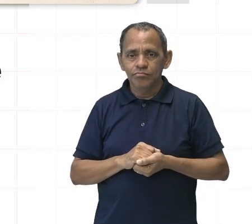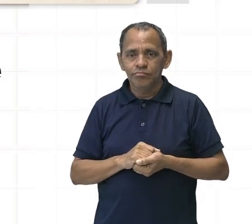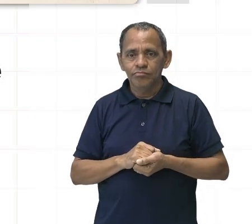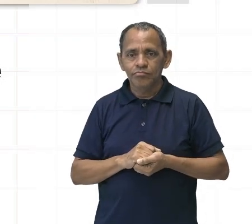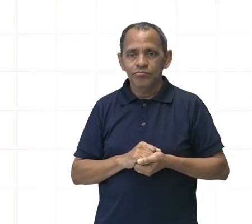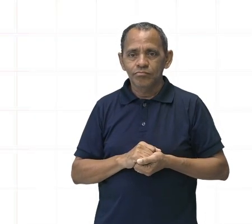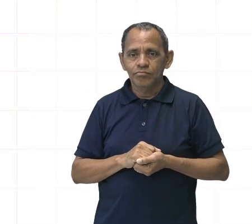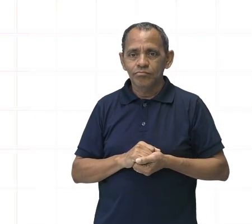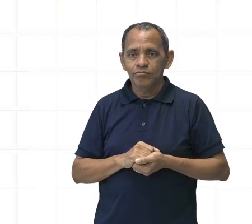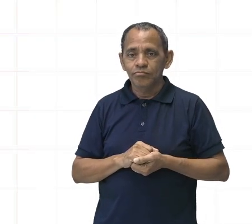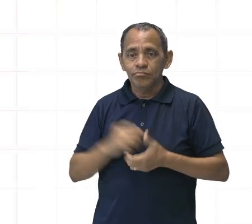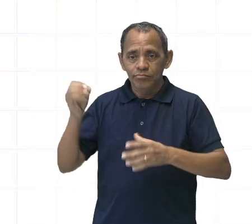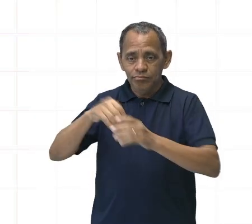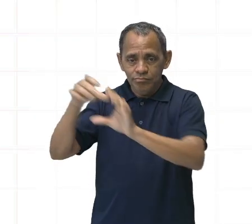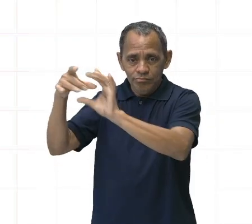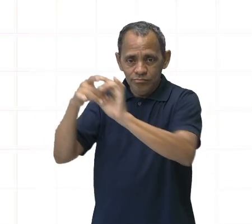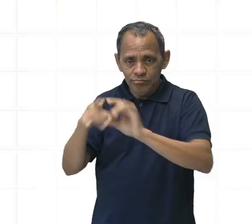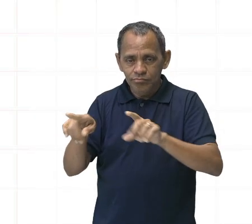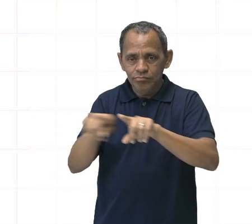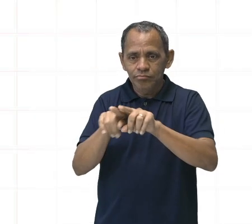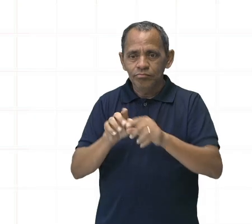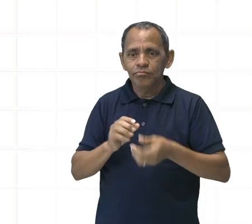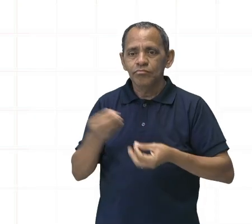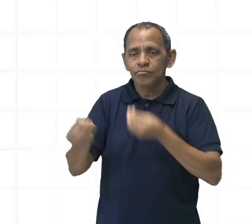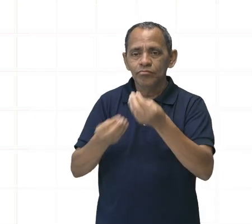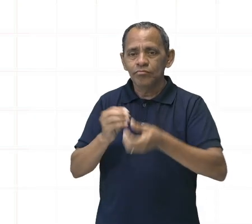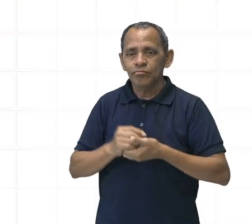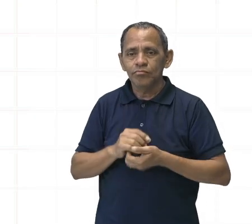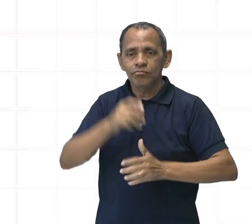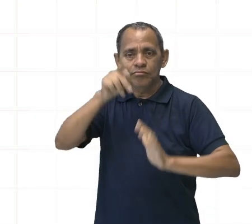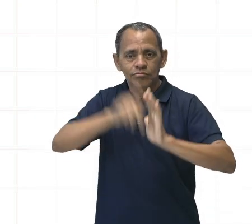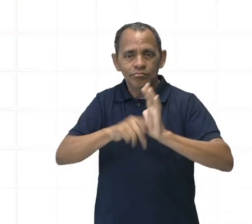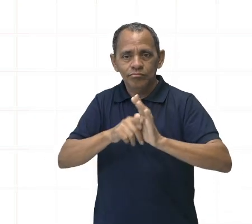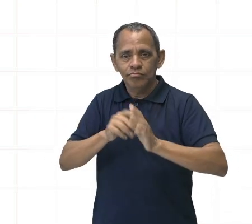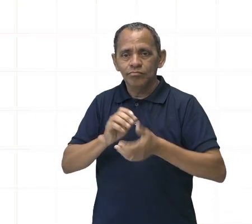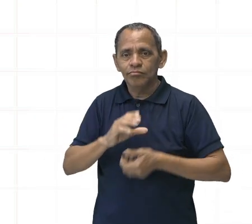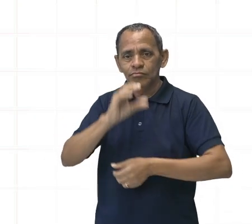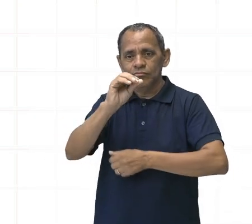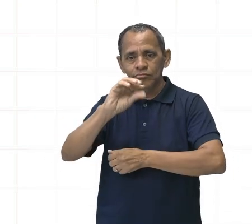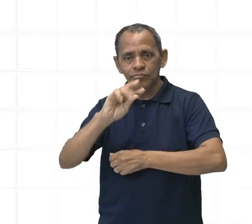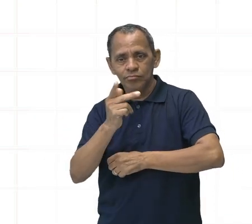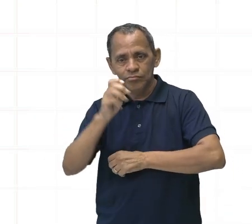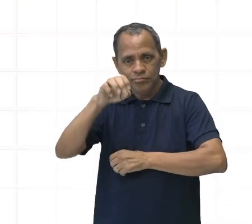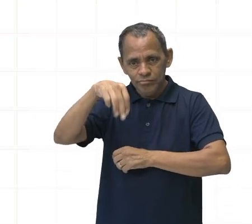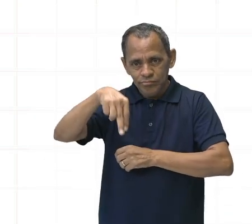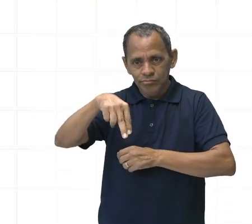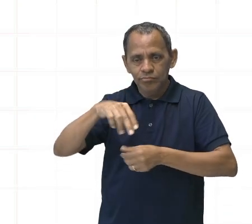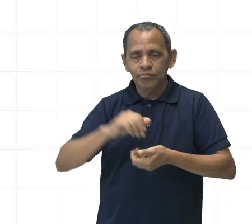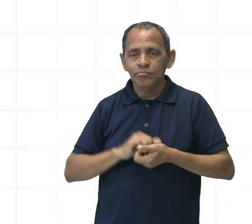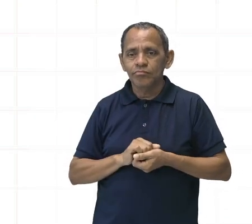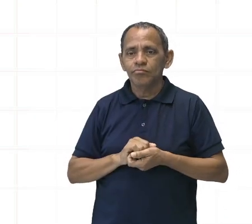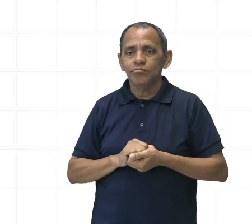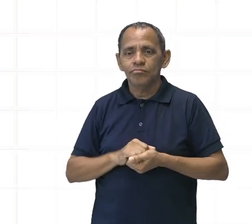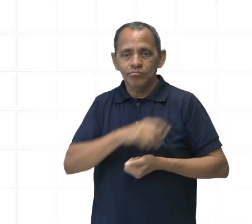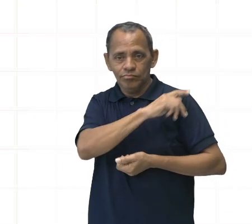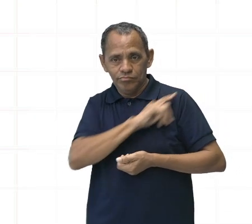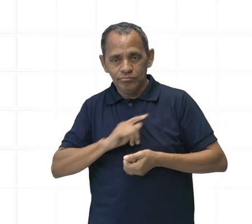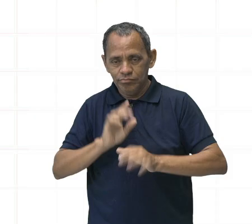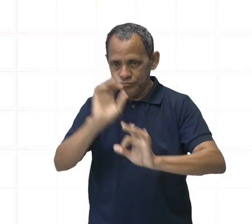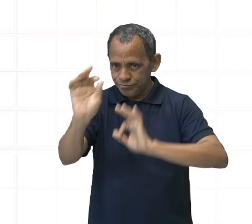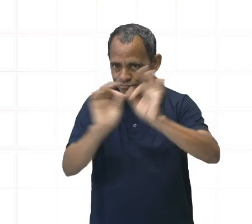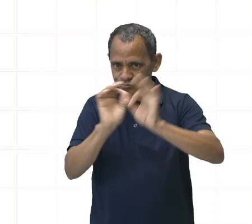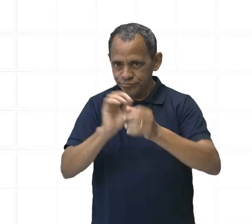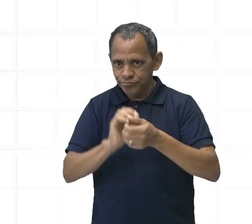Vamos adiante com o texto. Vamos lá. O caminho do golpe de Estado chamado Plano Cohen ou Cohen. O